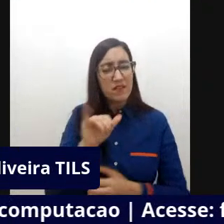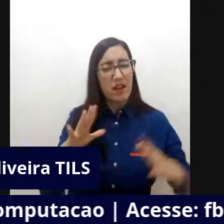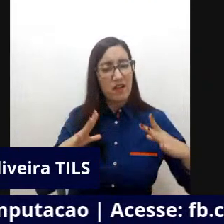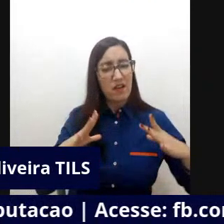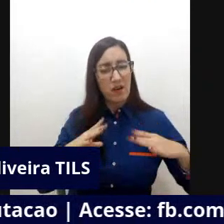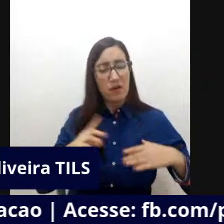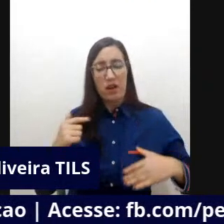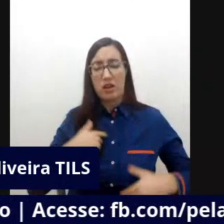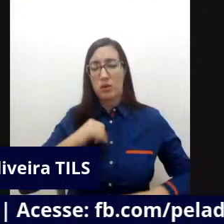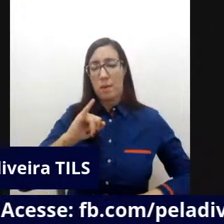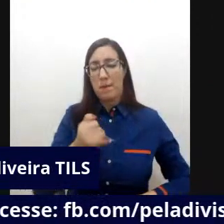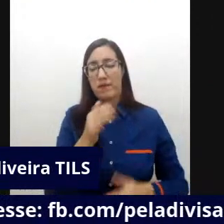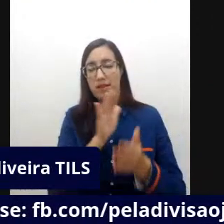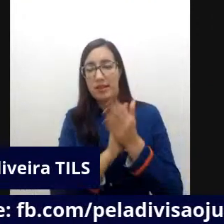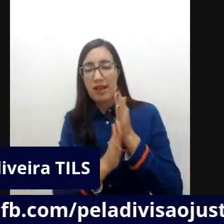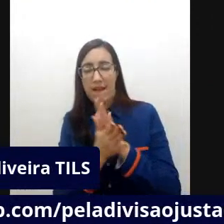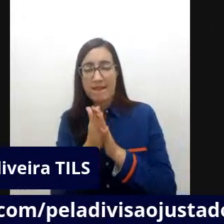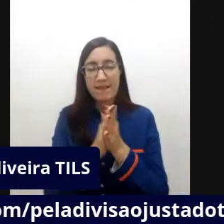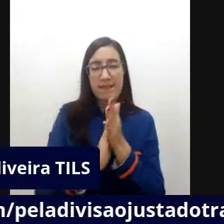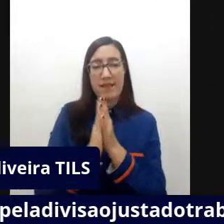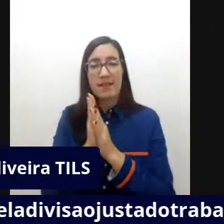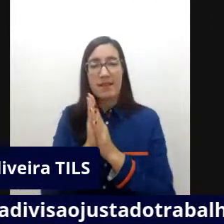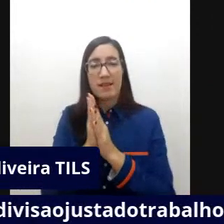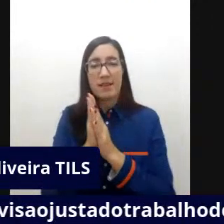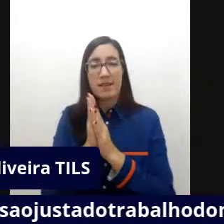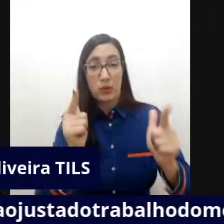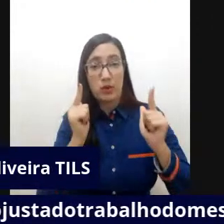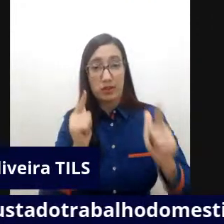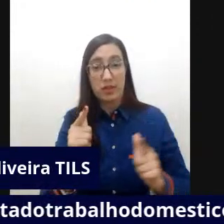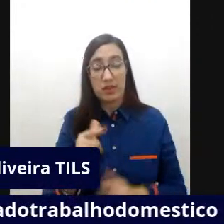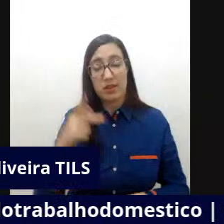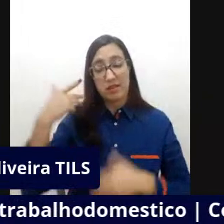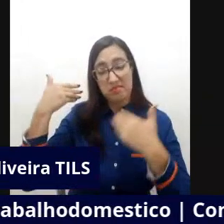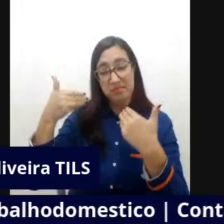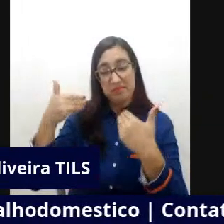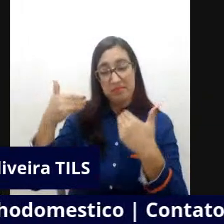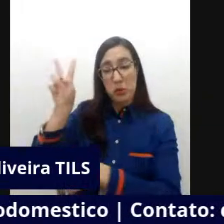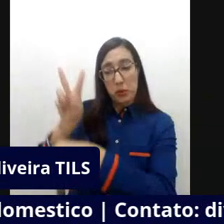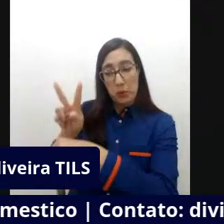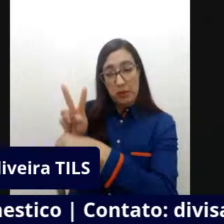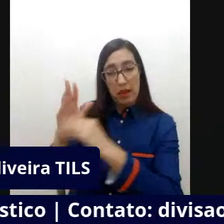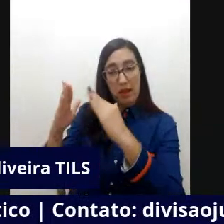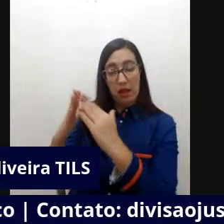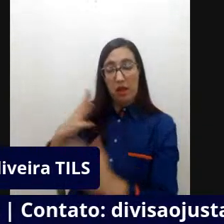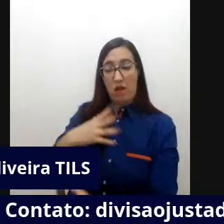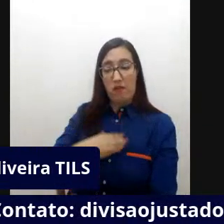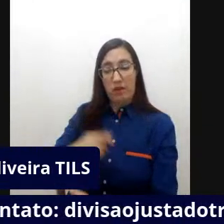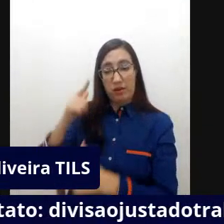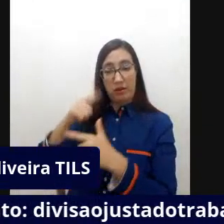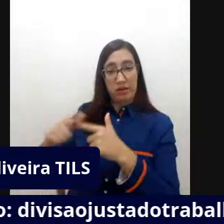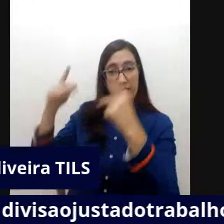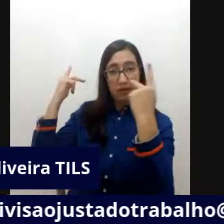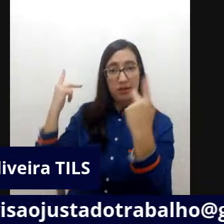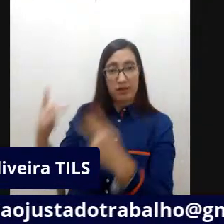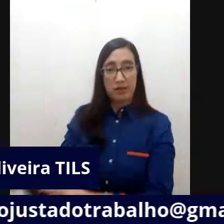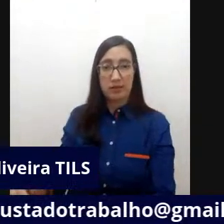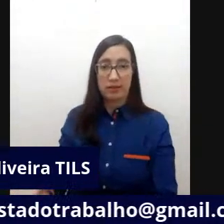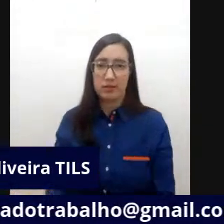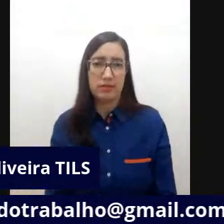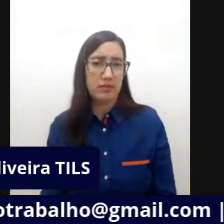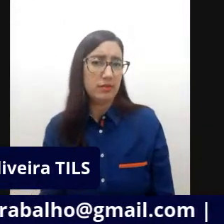cada mês. Não estamos fazendo abril, maio, nós não fizemos, junho também não,